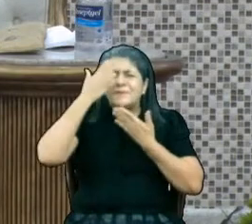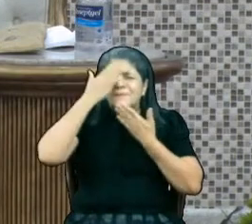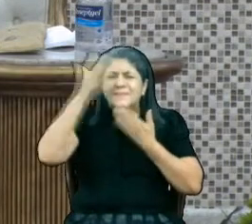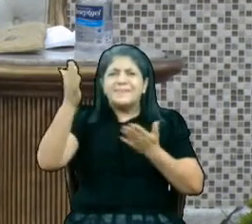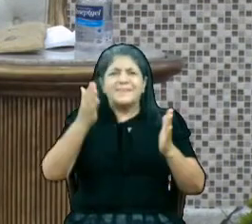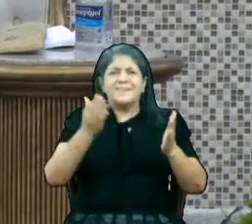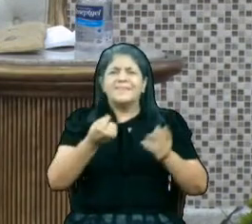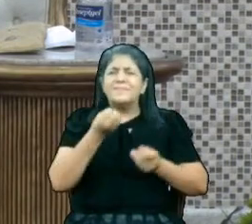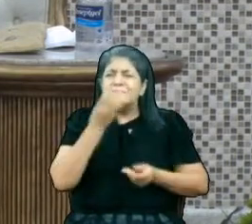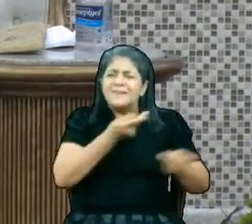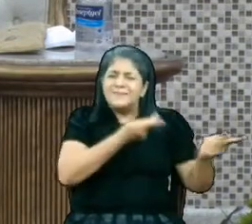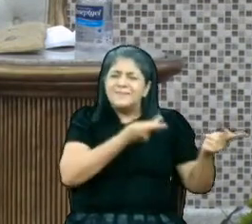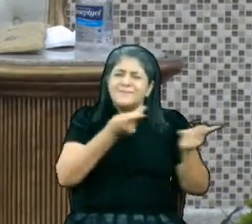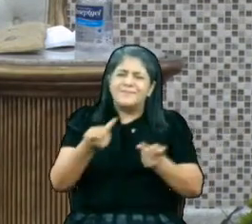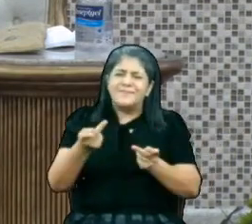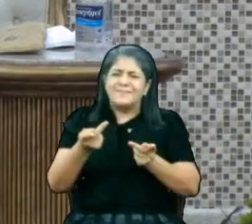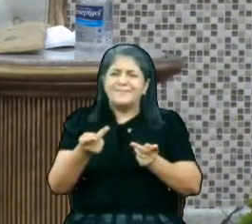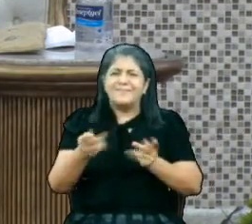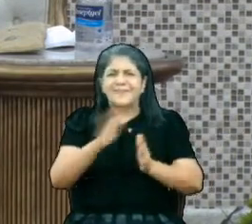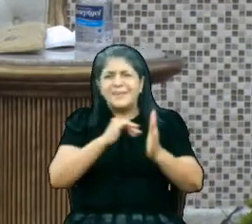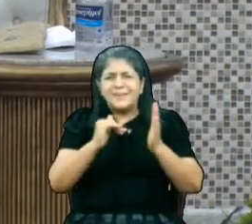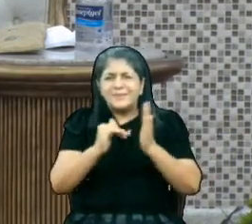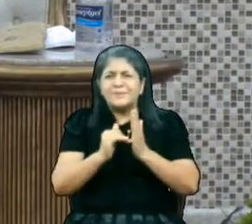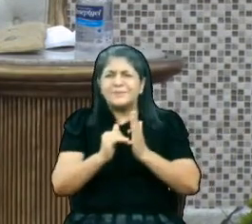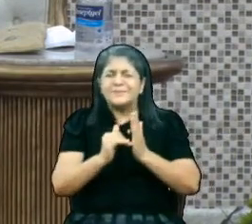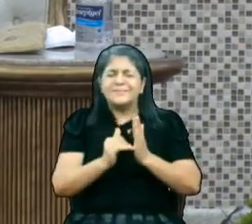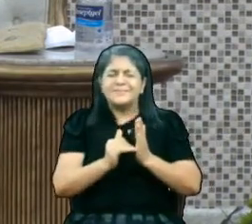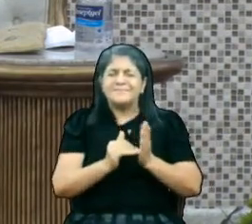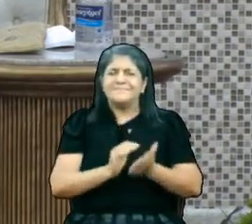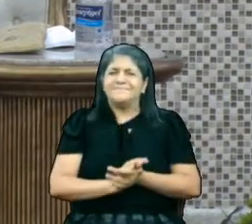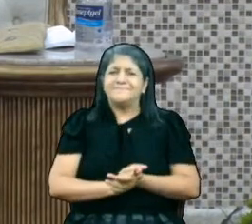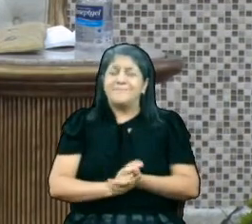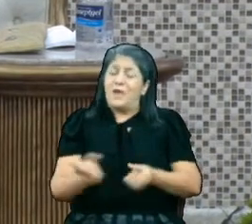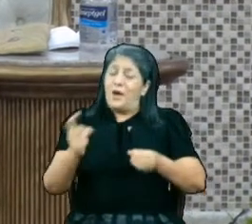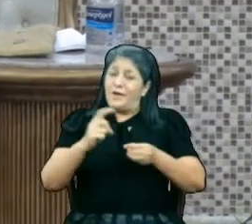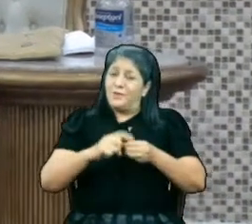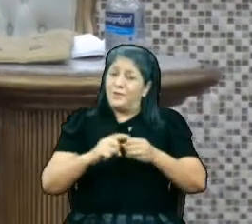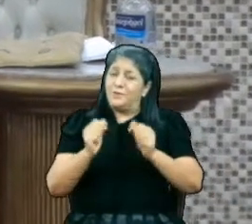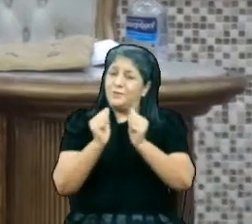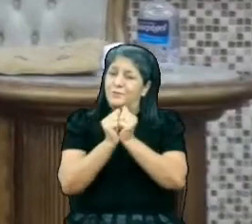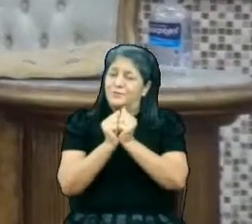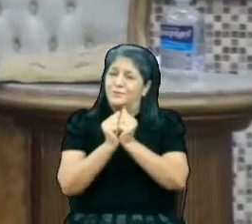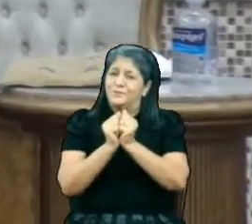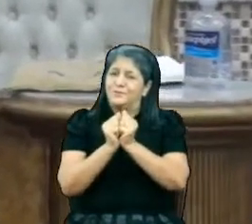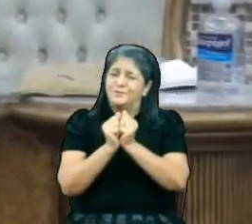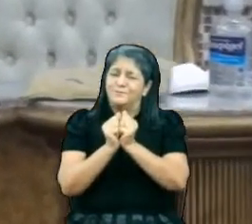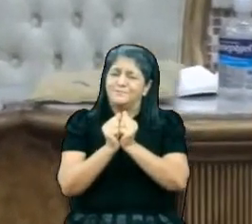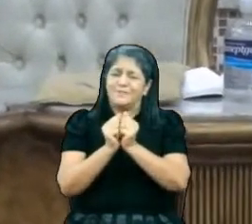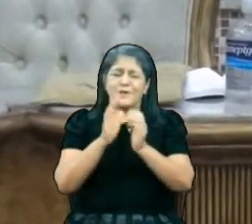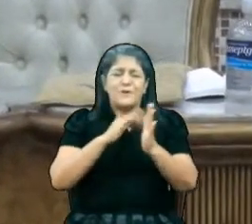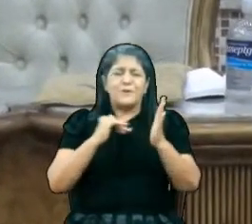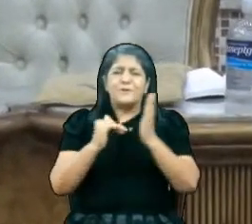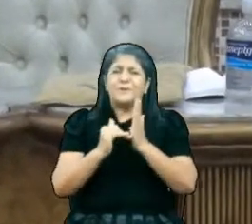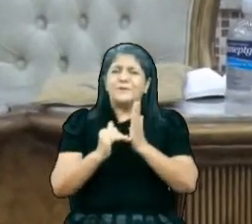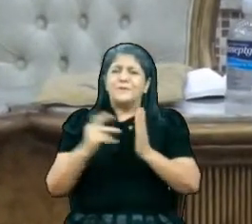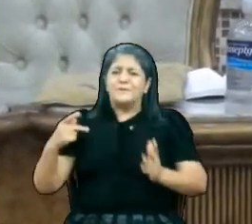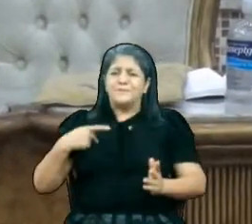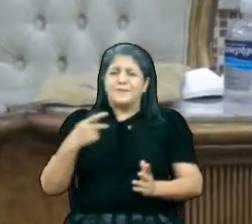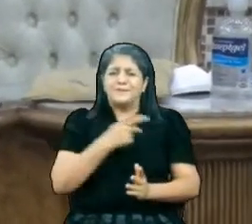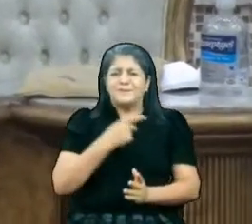que os irmãos nos nos deram pela pelo nosso retorno juntamente como Bispo oídes José do